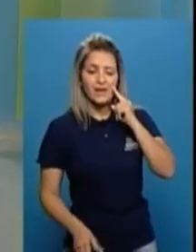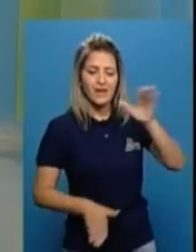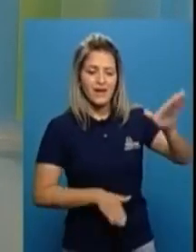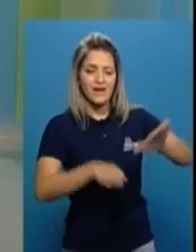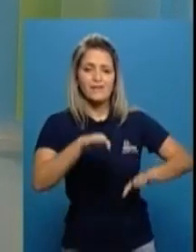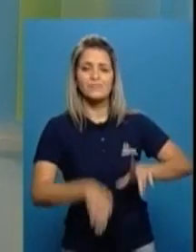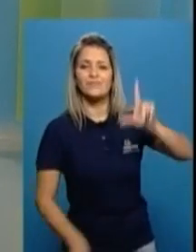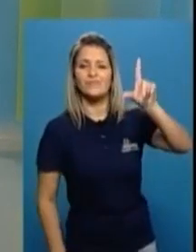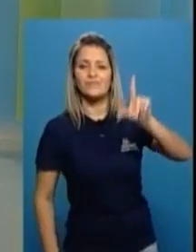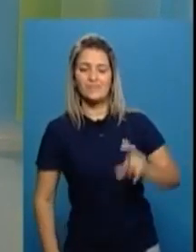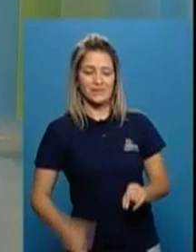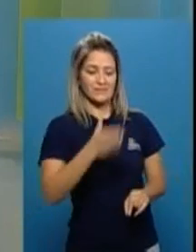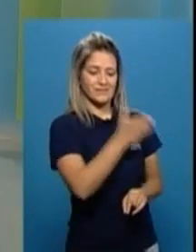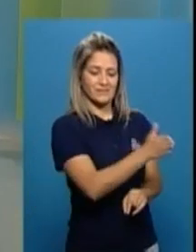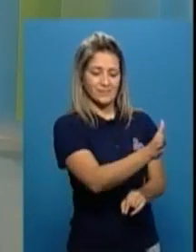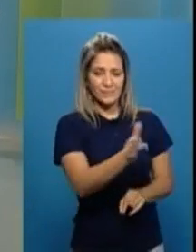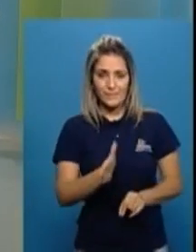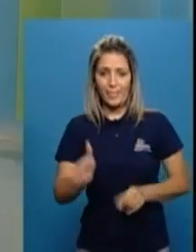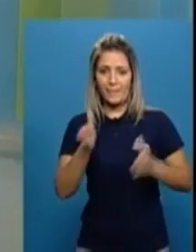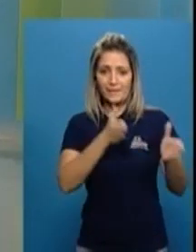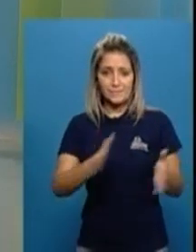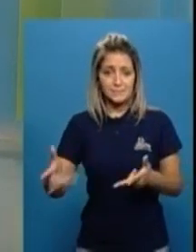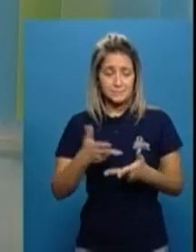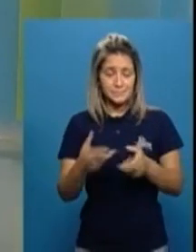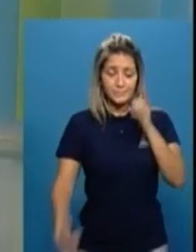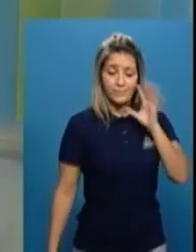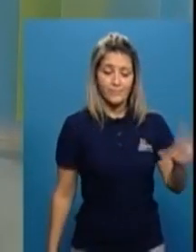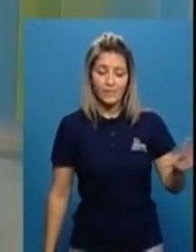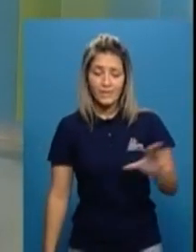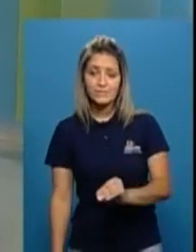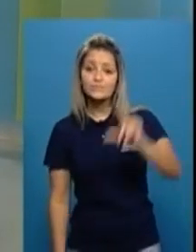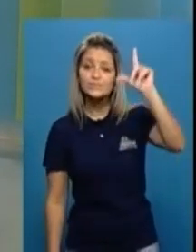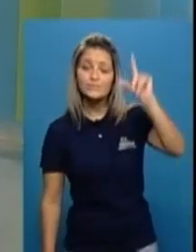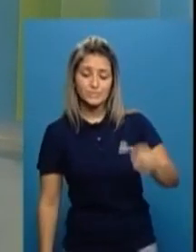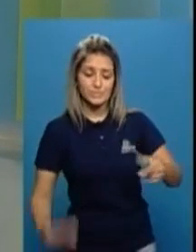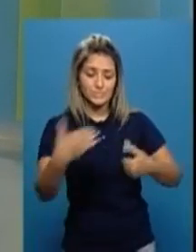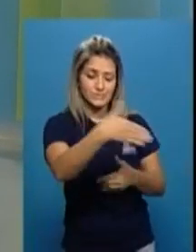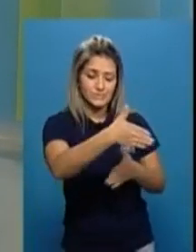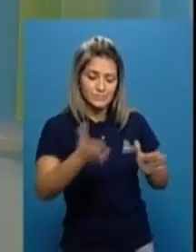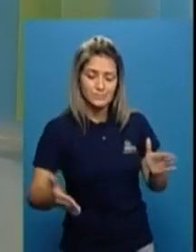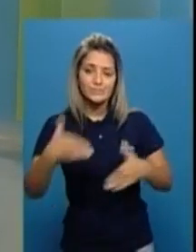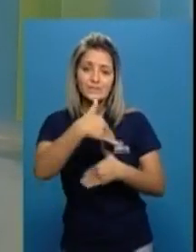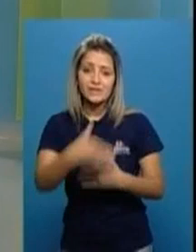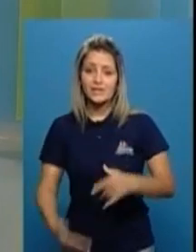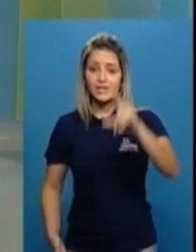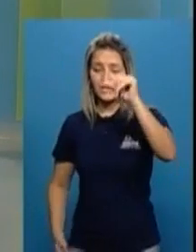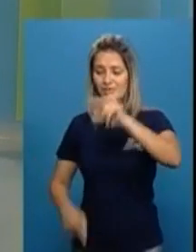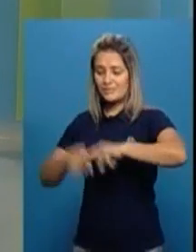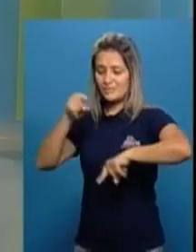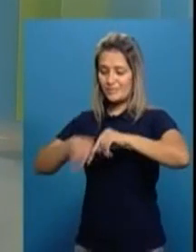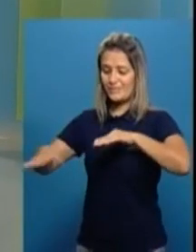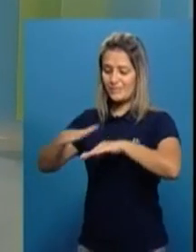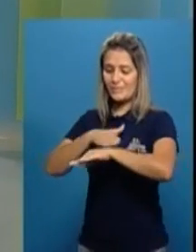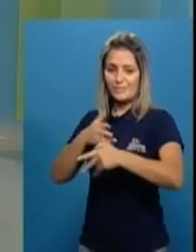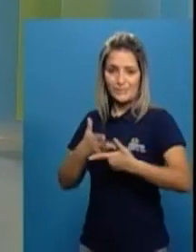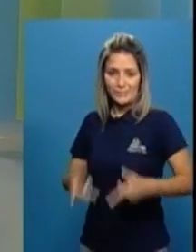movimentação entre os estágios de produção. Isso tudo diminui os lotes mínimos de fabricação e reduz também o estoque médio do